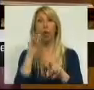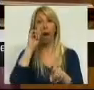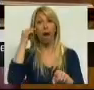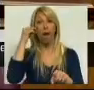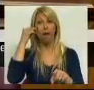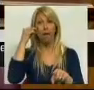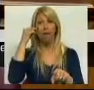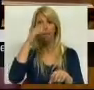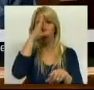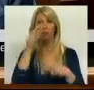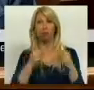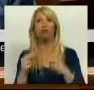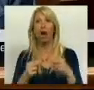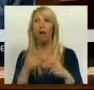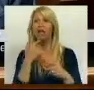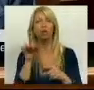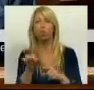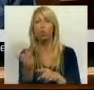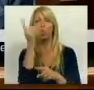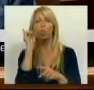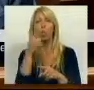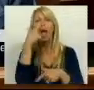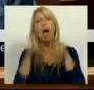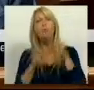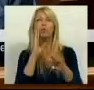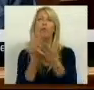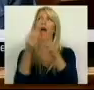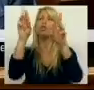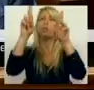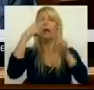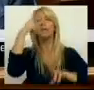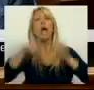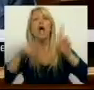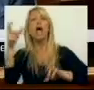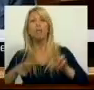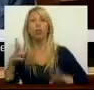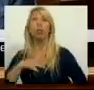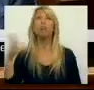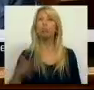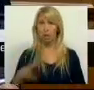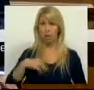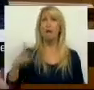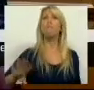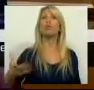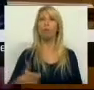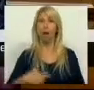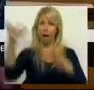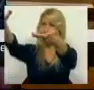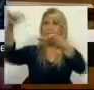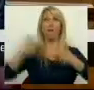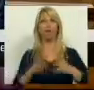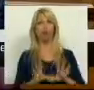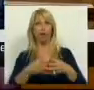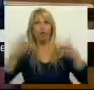terminou, que não é a pessoa indicada para dar esperança a Portugal e aos portugueses. Bem-vindo ao clube, Sr. Deputado. É o desnorte a